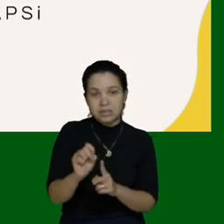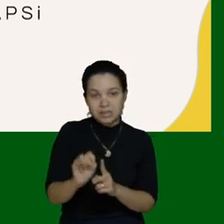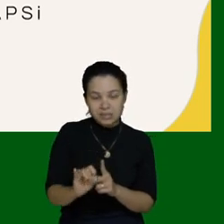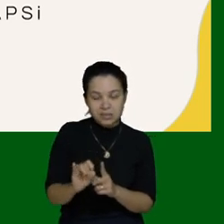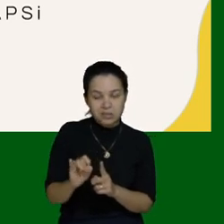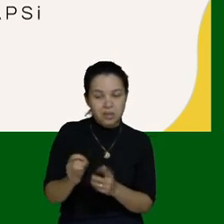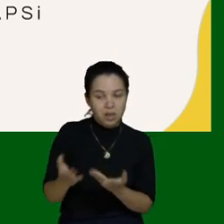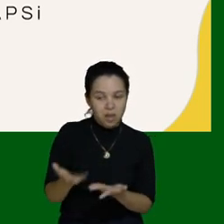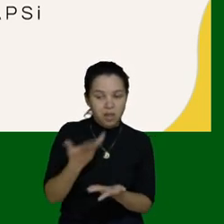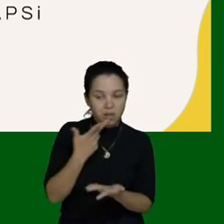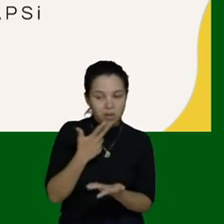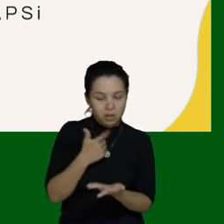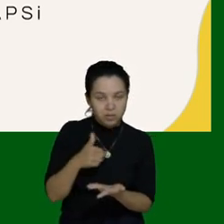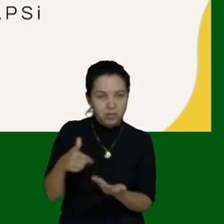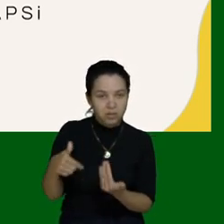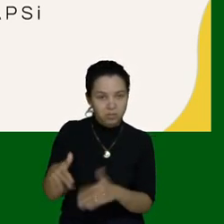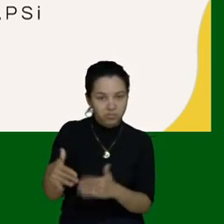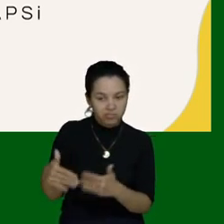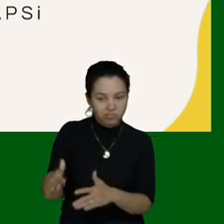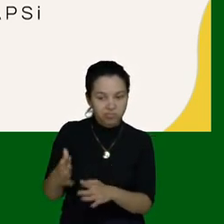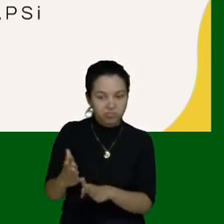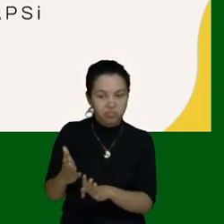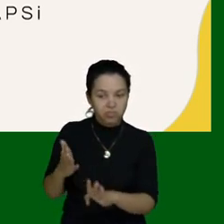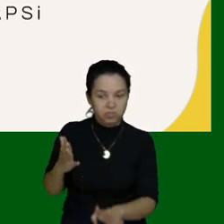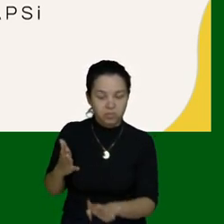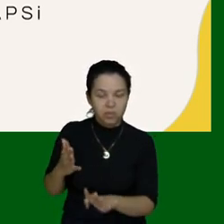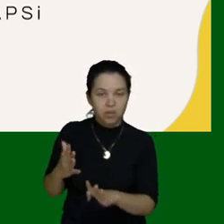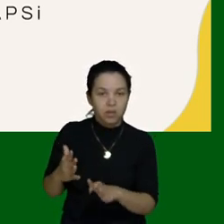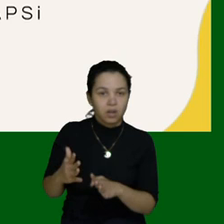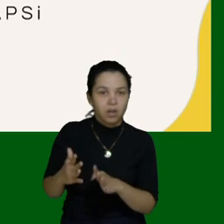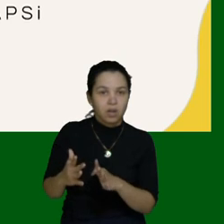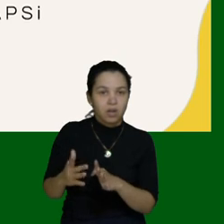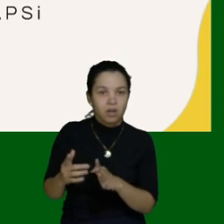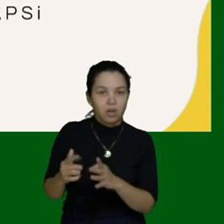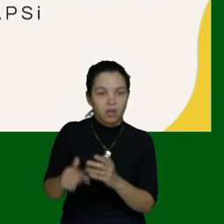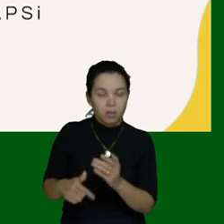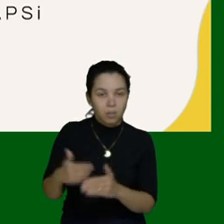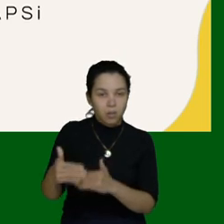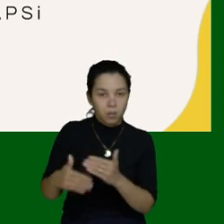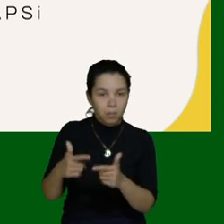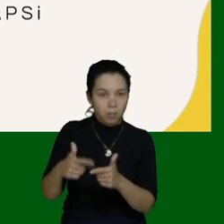crianças na fila pior vai sendo a associação de agravos